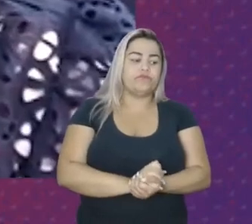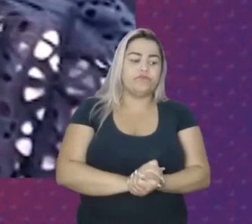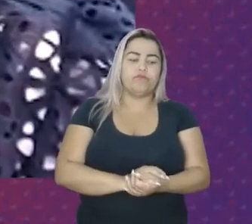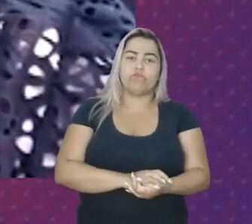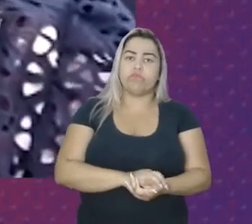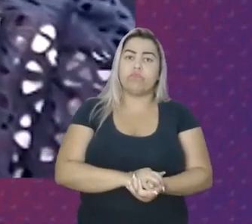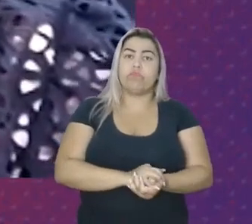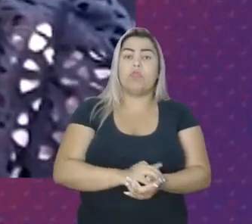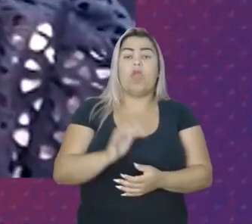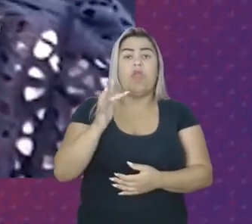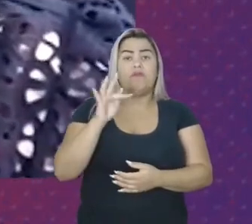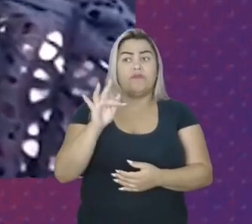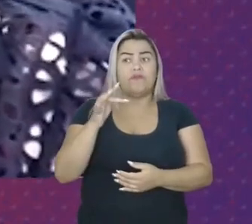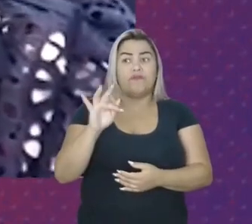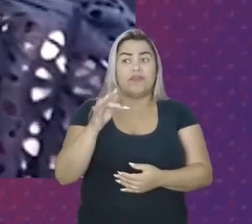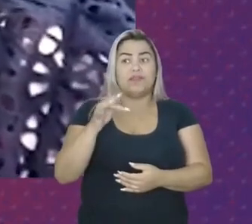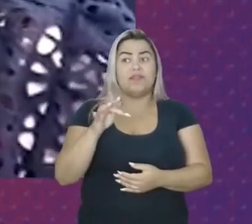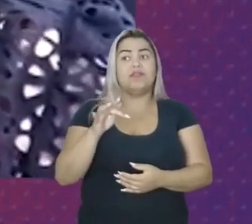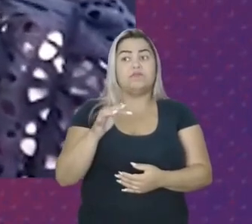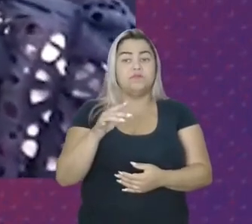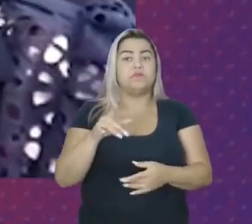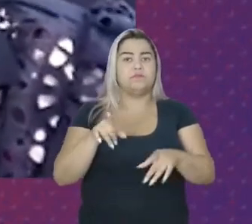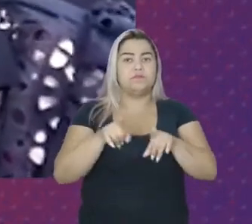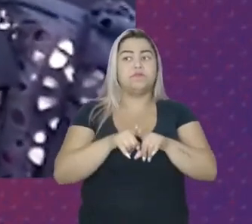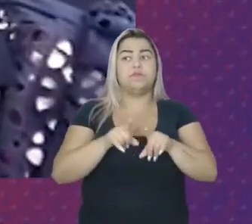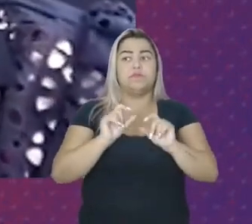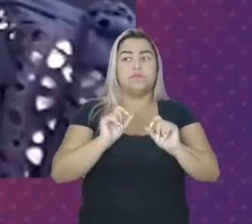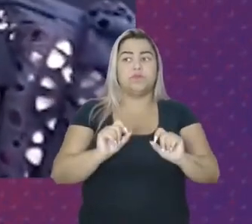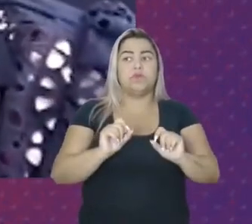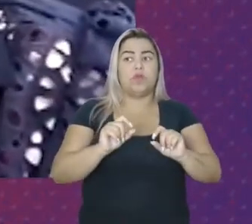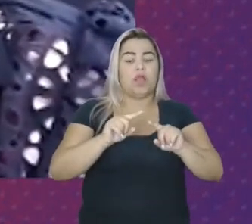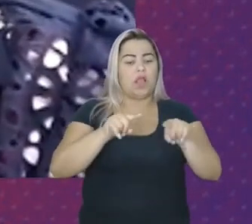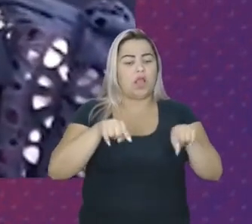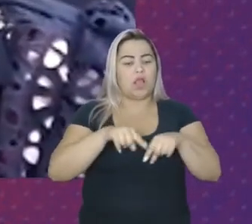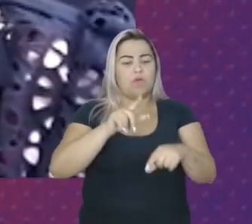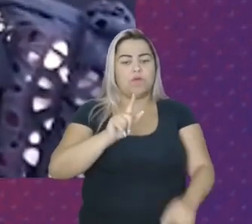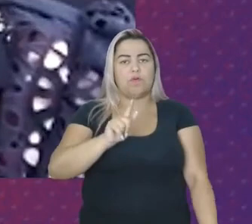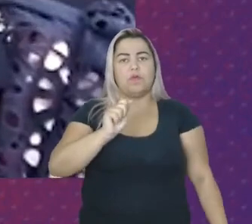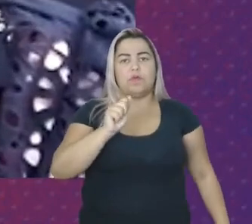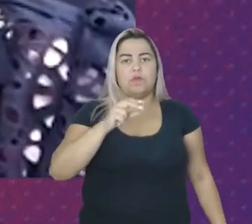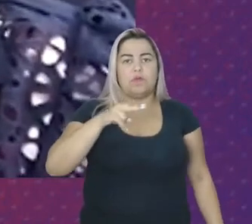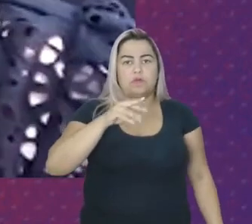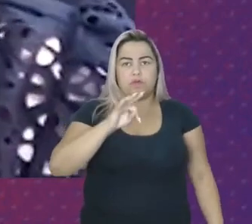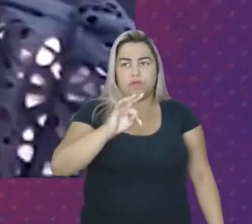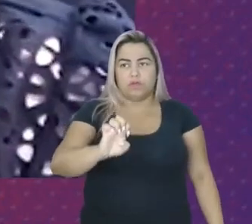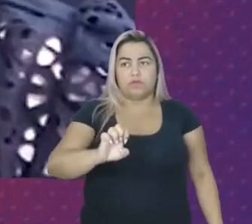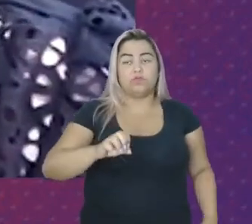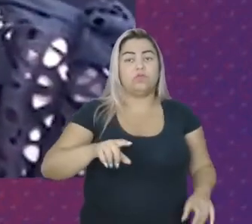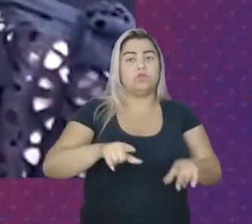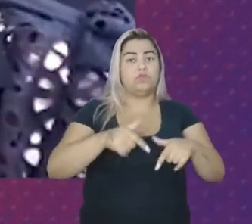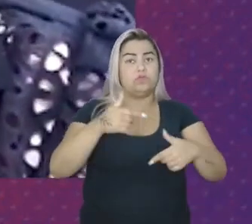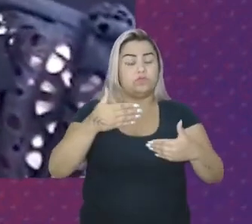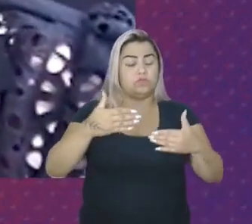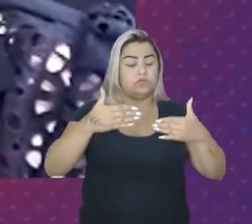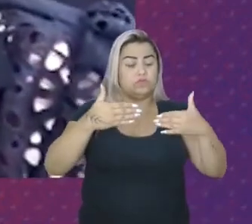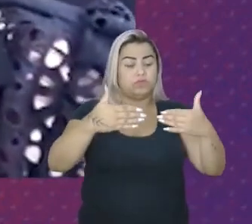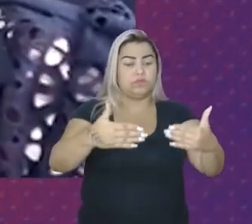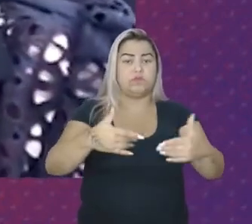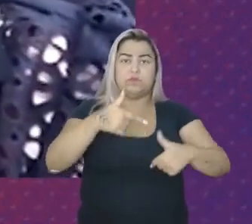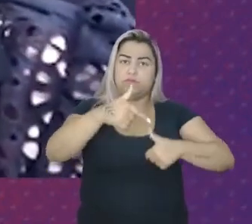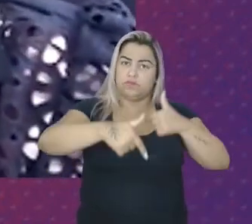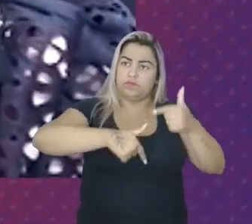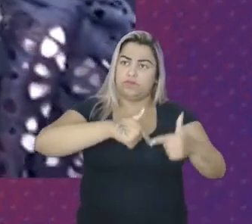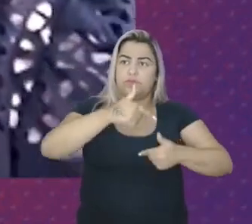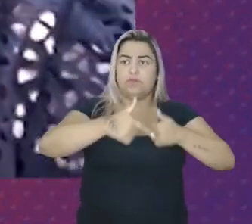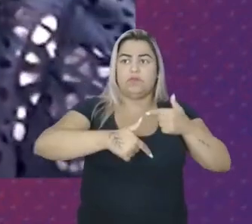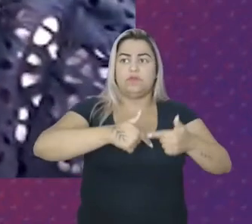de fevereiro, eu assumi aqui a chefia de gabinete do Ministério do Trabalho e Emprego, a convite do ministro Luiz Marinho,